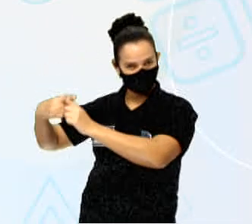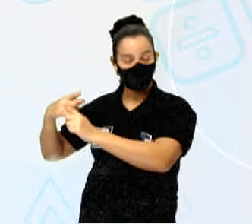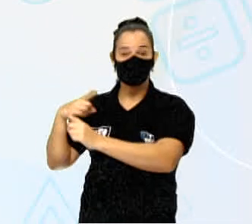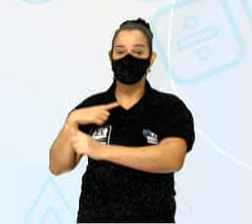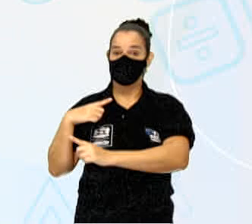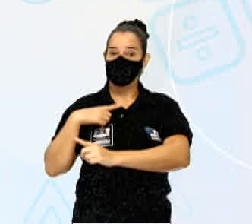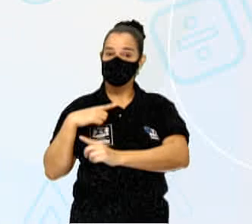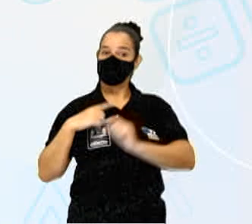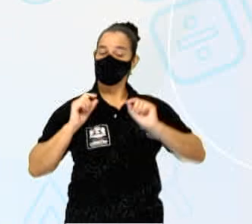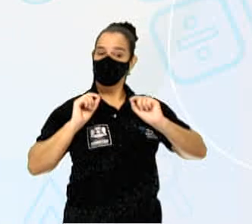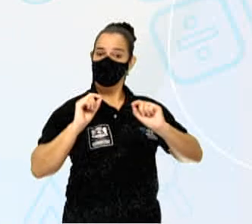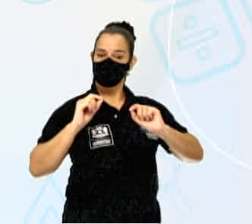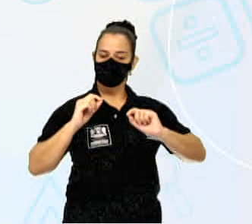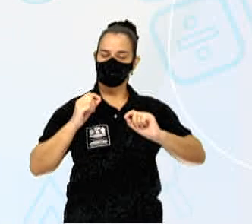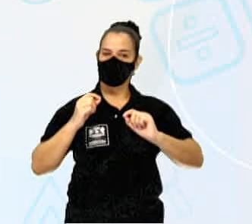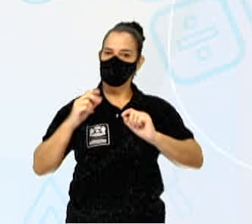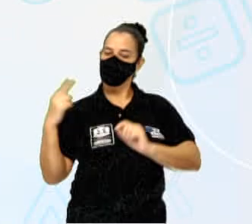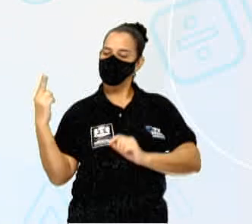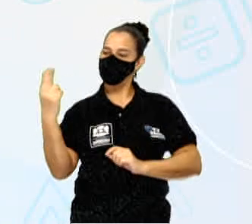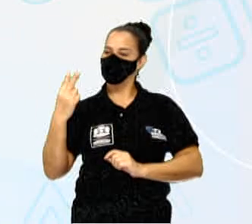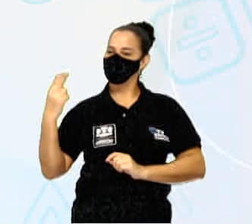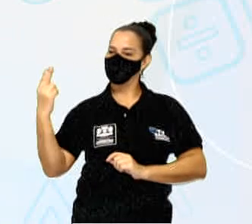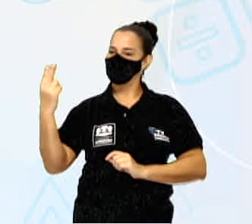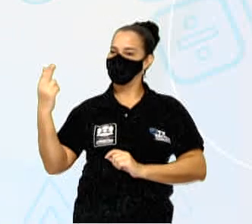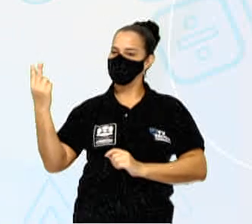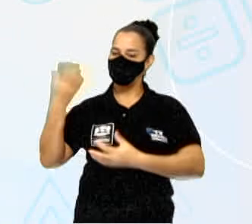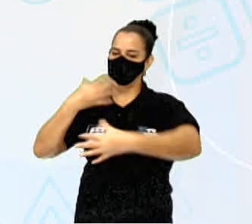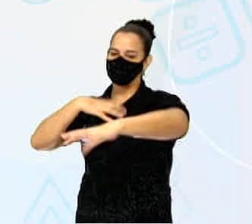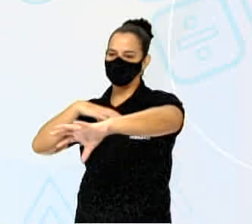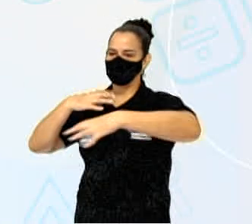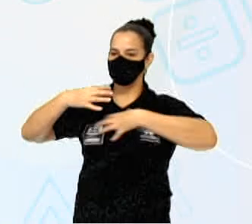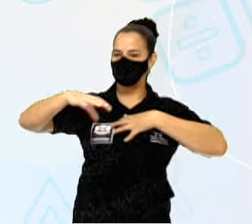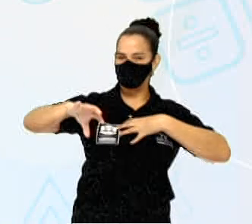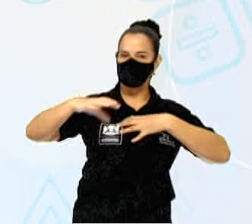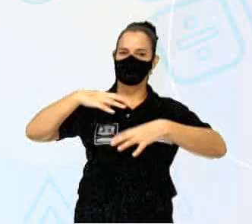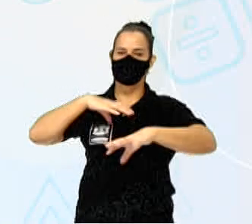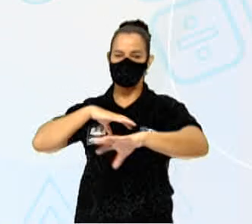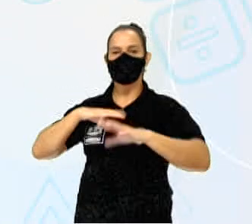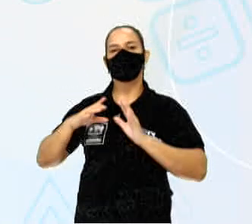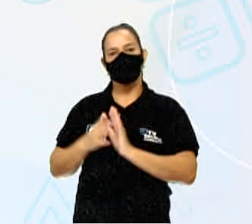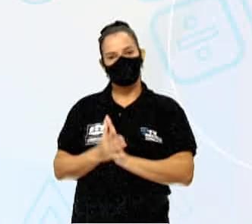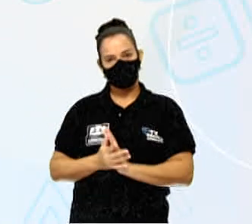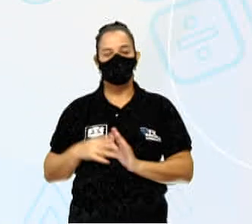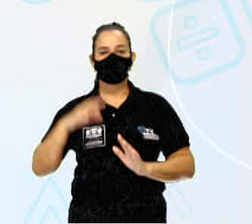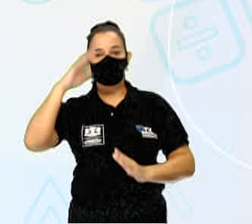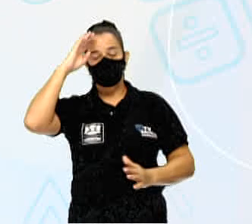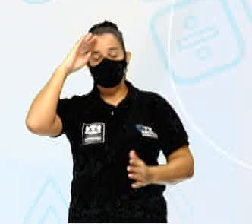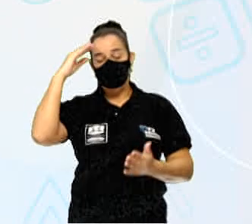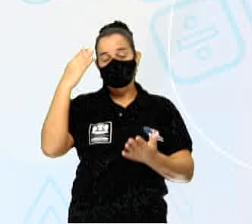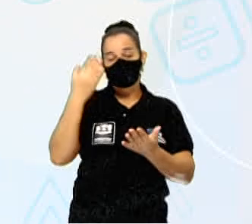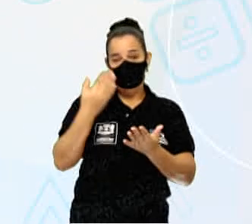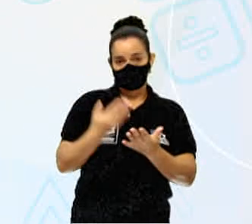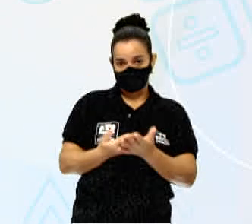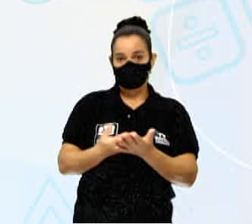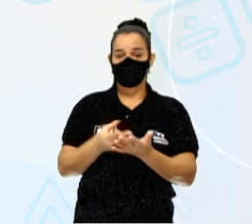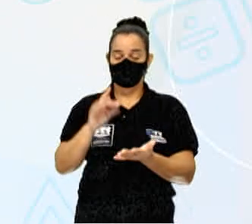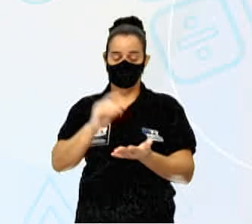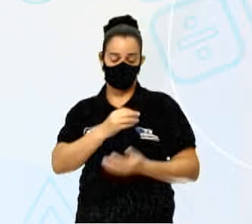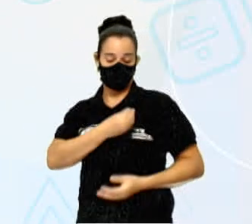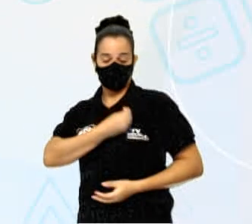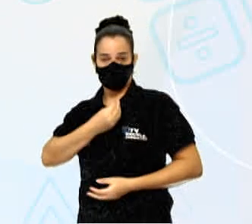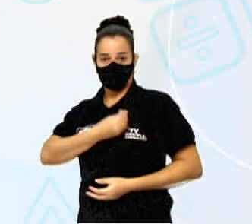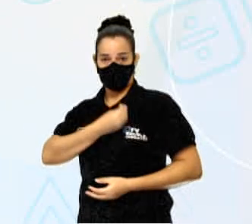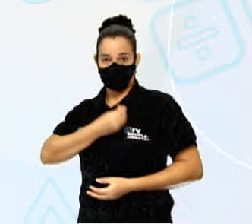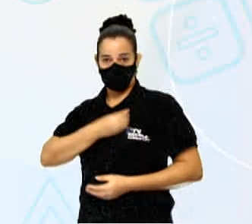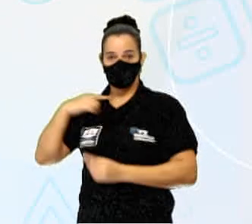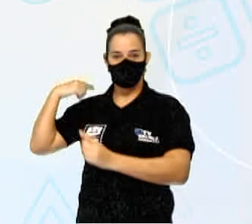função de transmitir os valores e as crenças, buscando manter viva a tradição de um